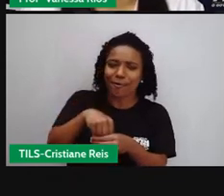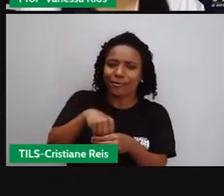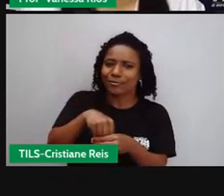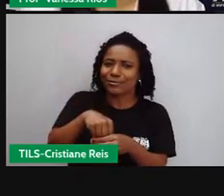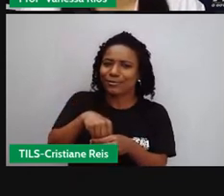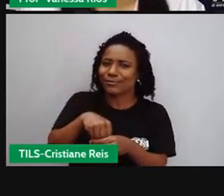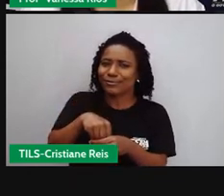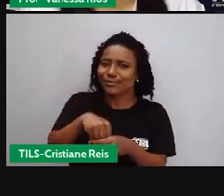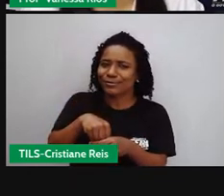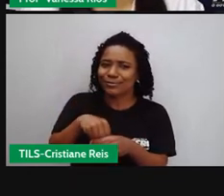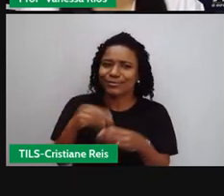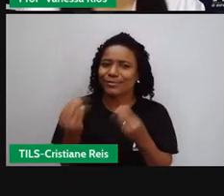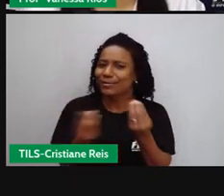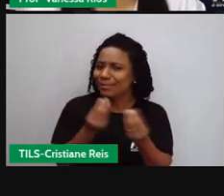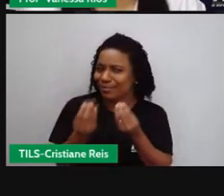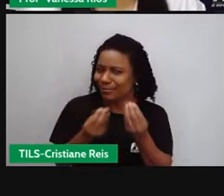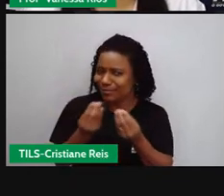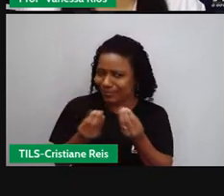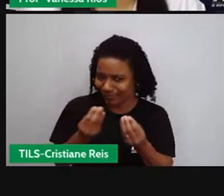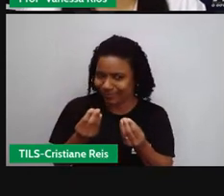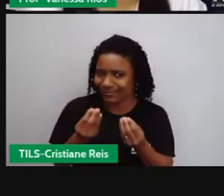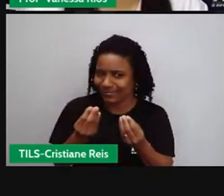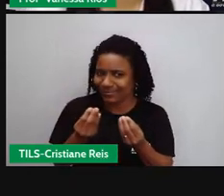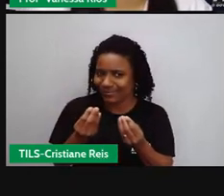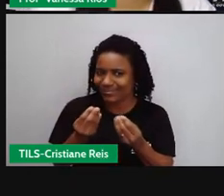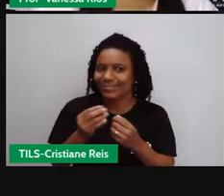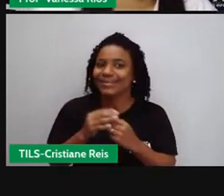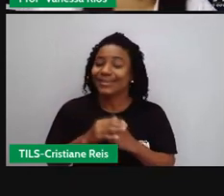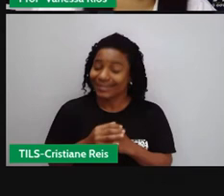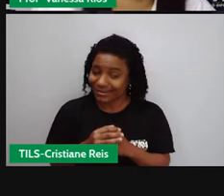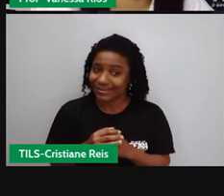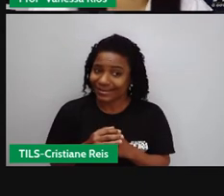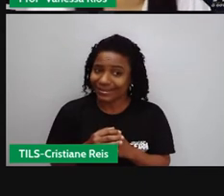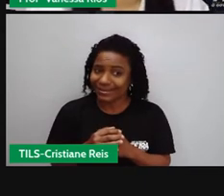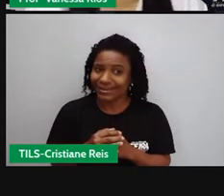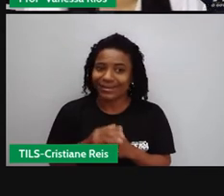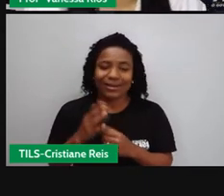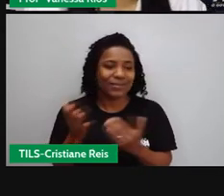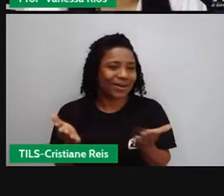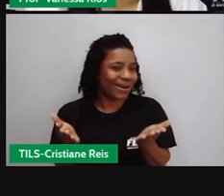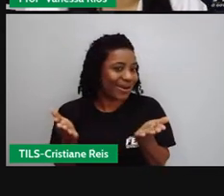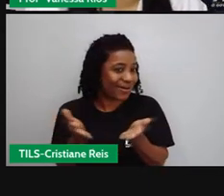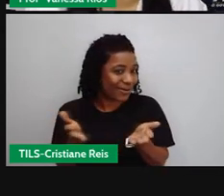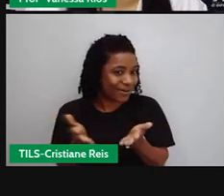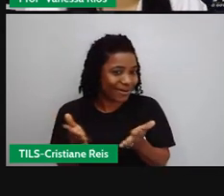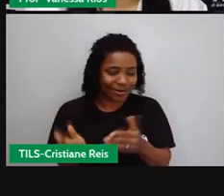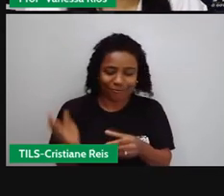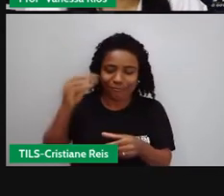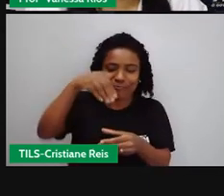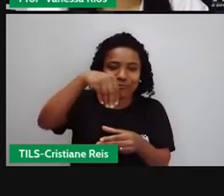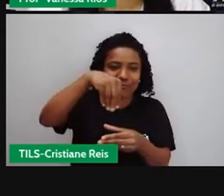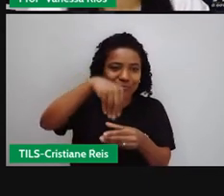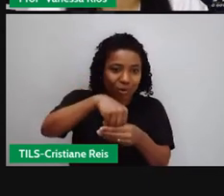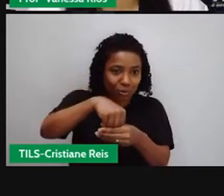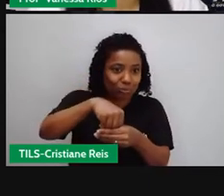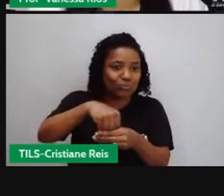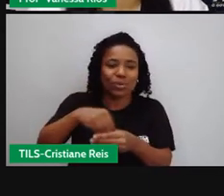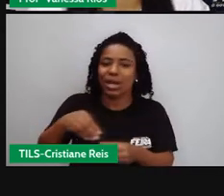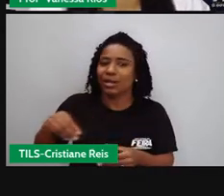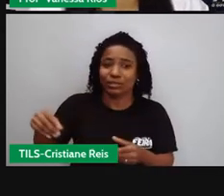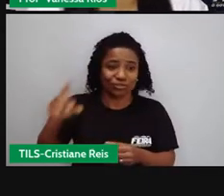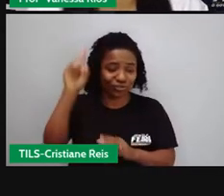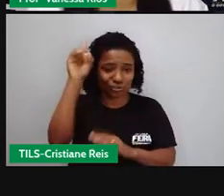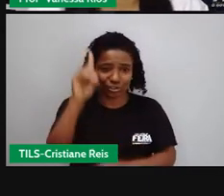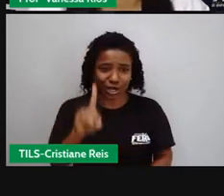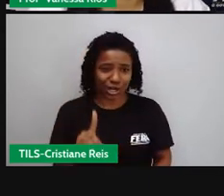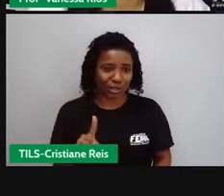reflexão? Porque a gente passa agora pelo sufrágio universal, ou seja, o voto como algo, né, pertencente